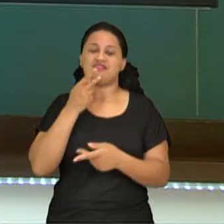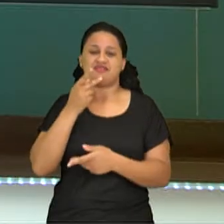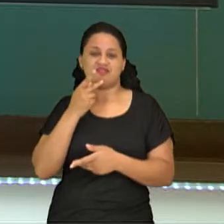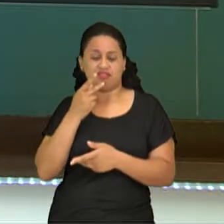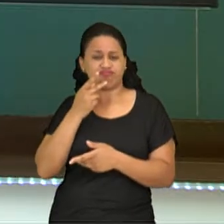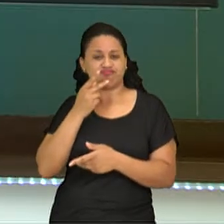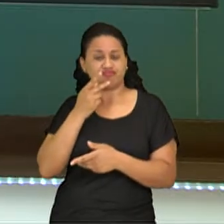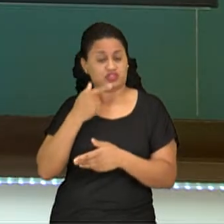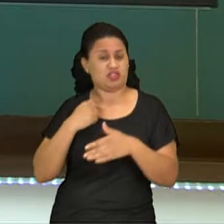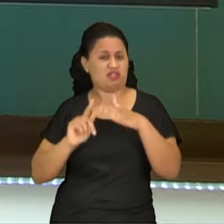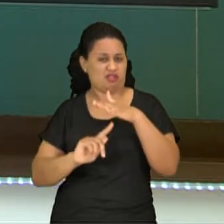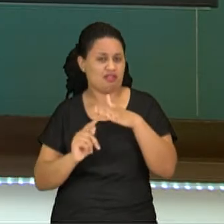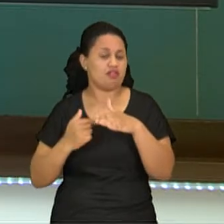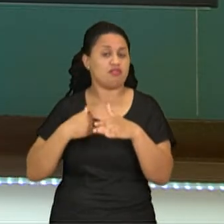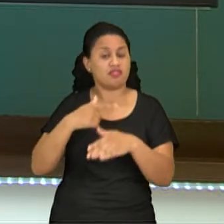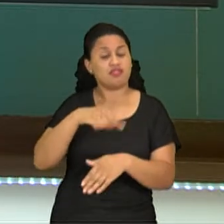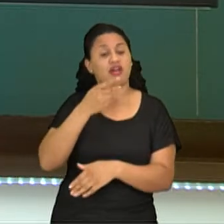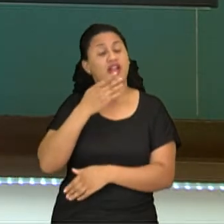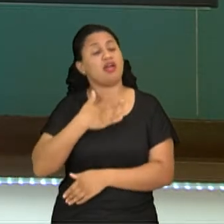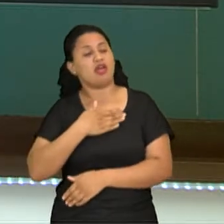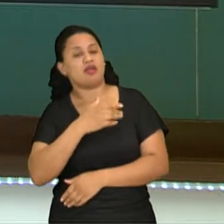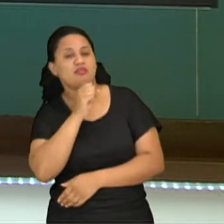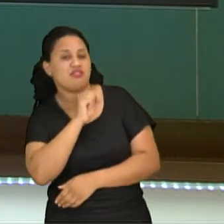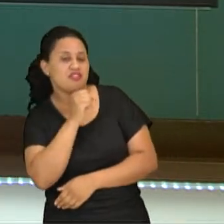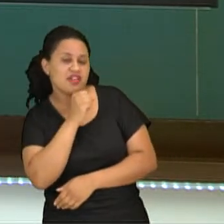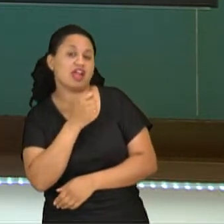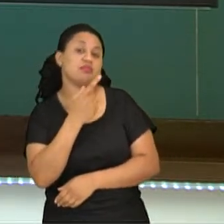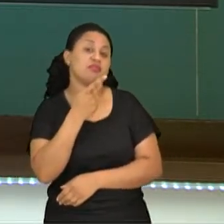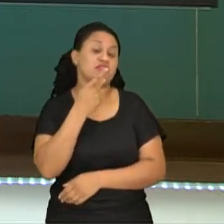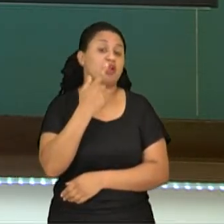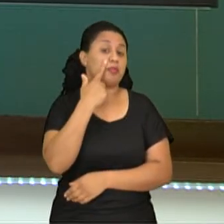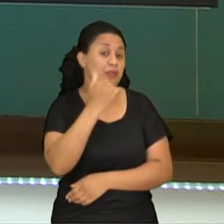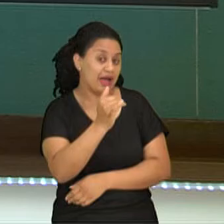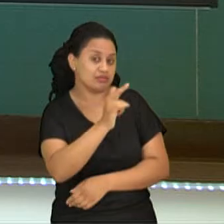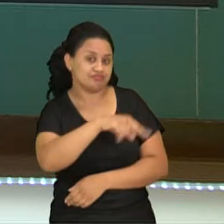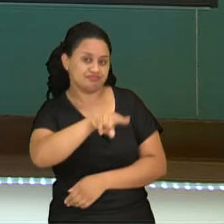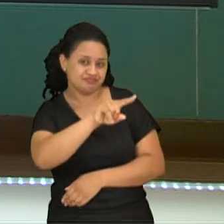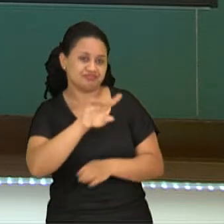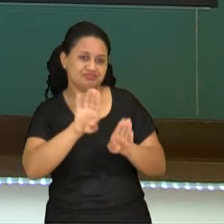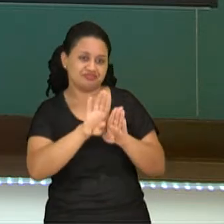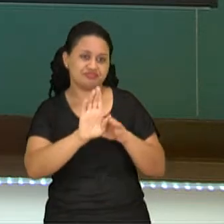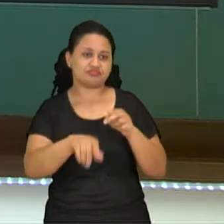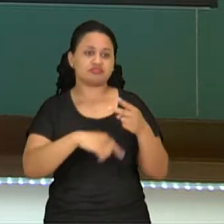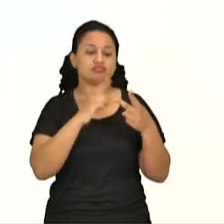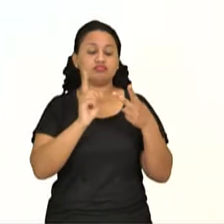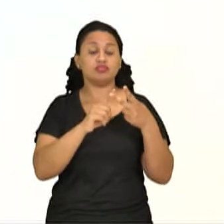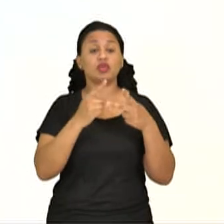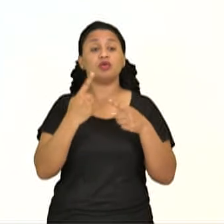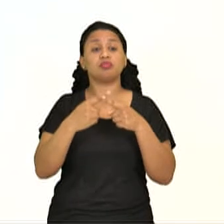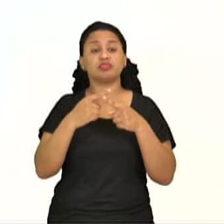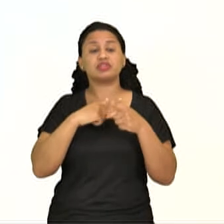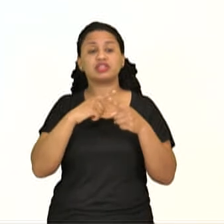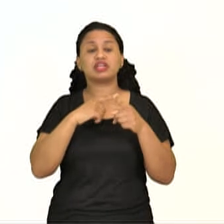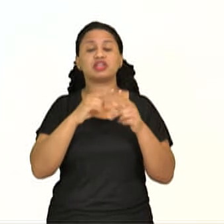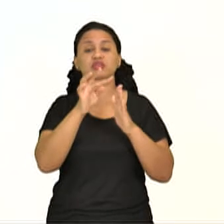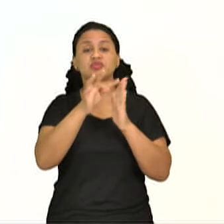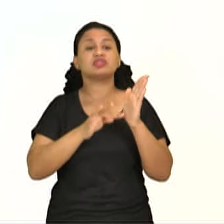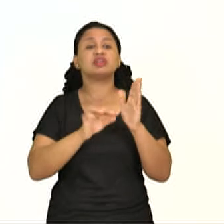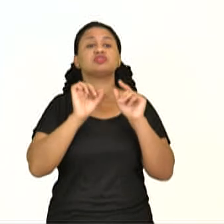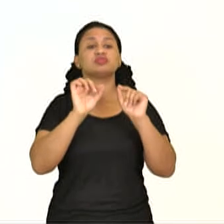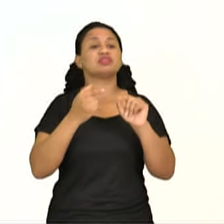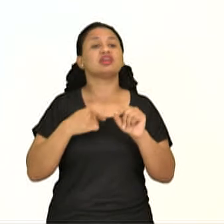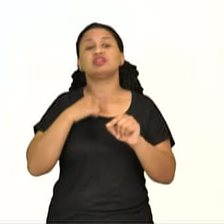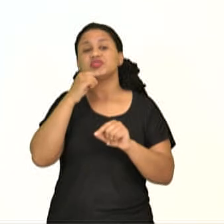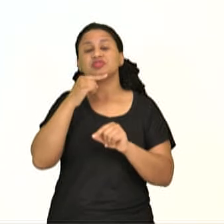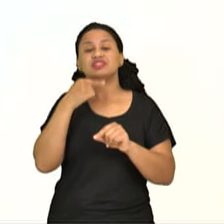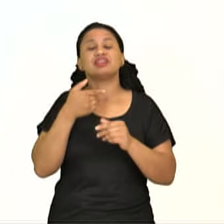falam assim também, meu velho, para se referir aos pais, ao pai. Porque, segundo o texto, ele não tinha condições de